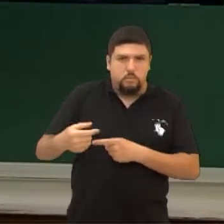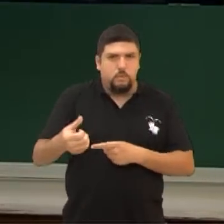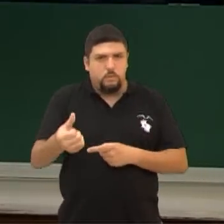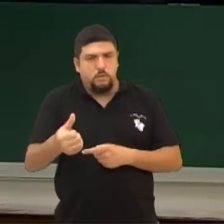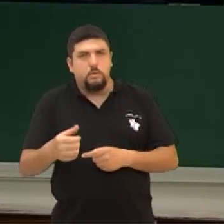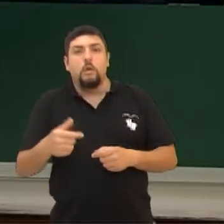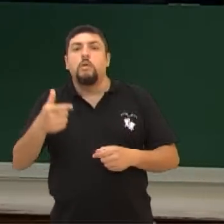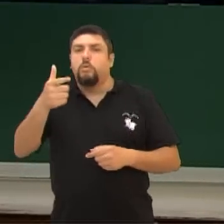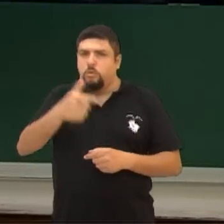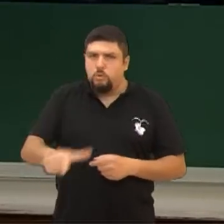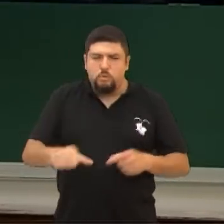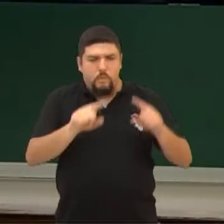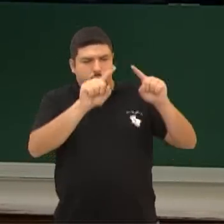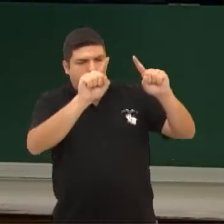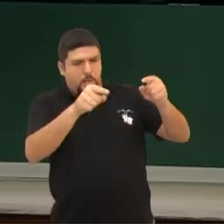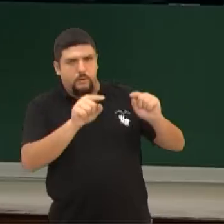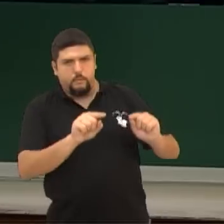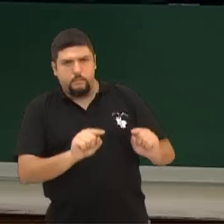temos duas